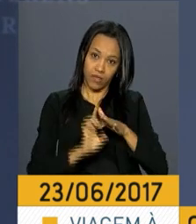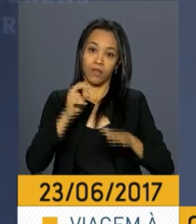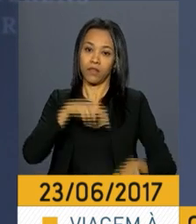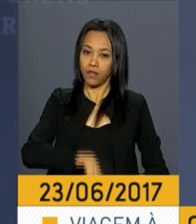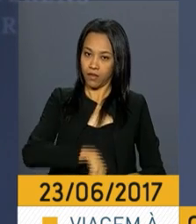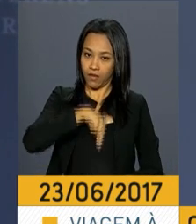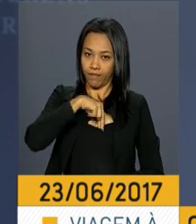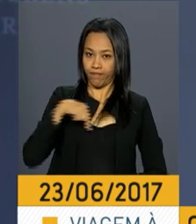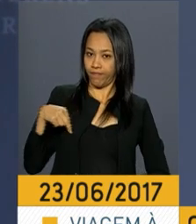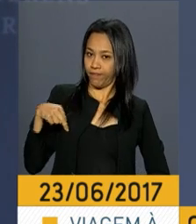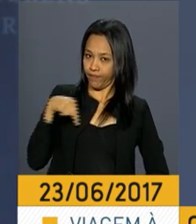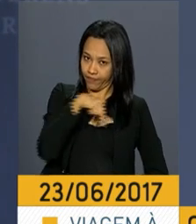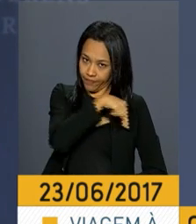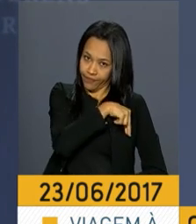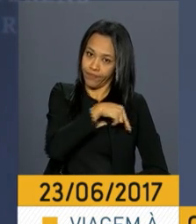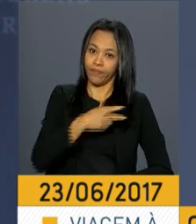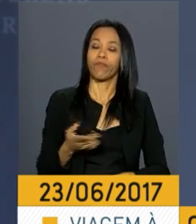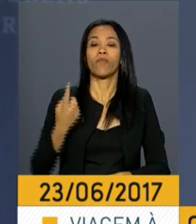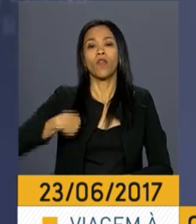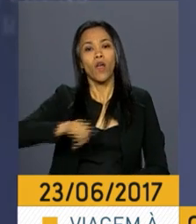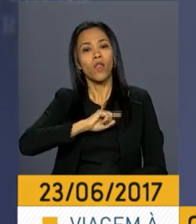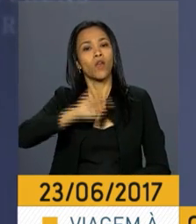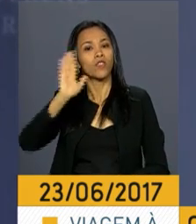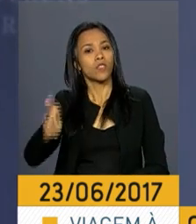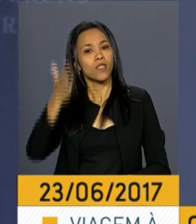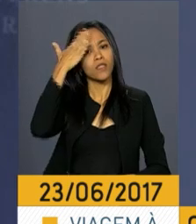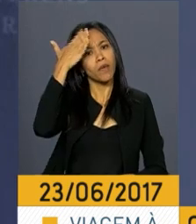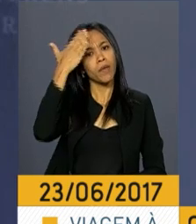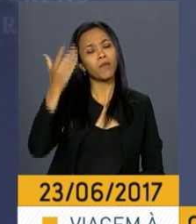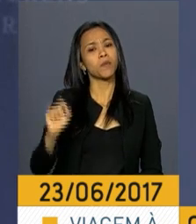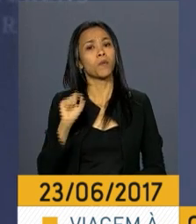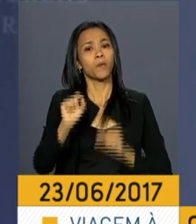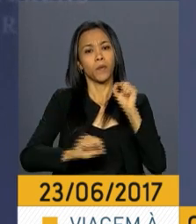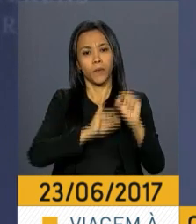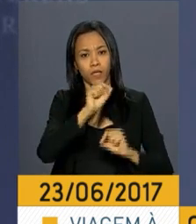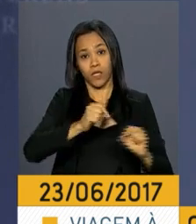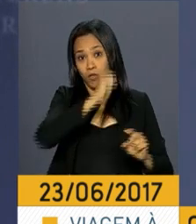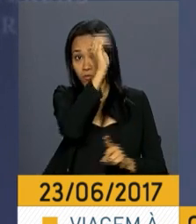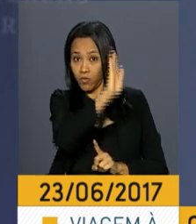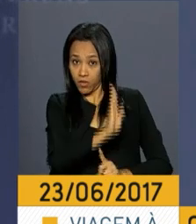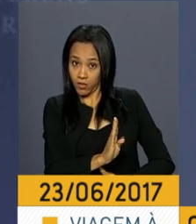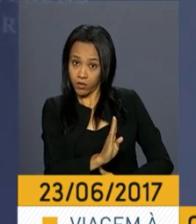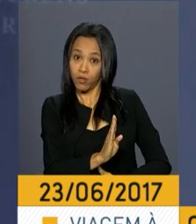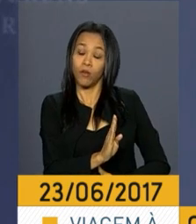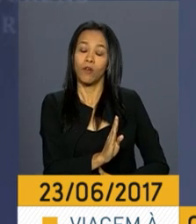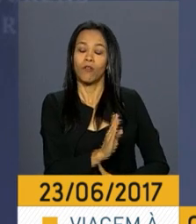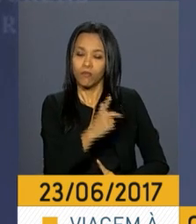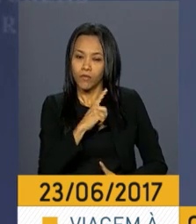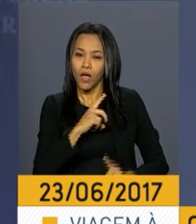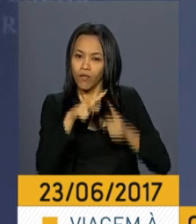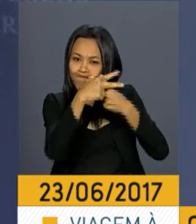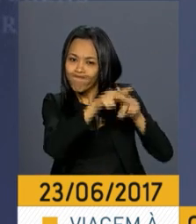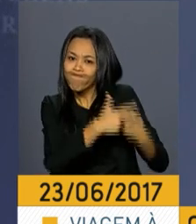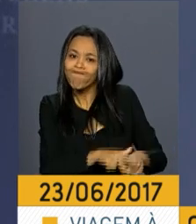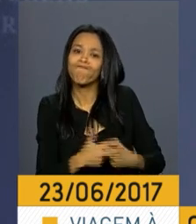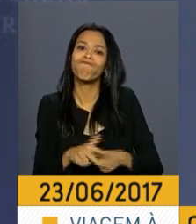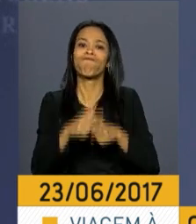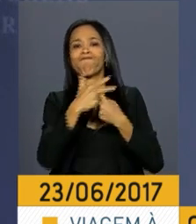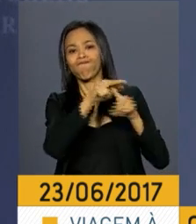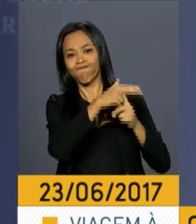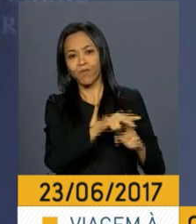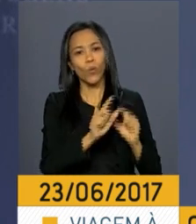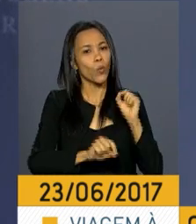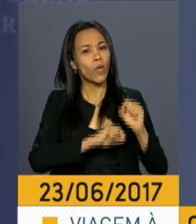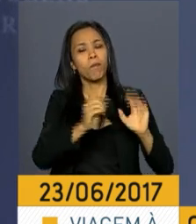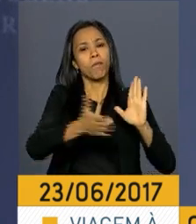noruegueses. E nós todos sabemos, senhora ministra, que o Brasil atravessa um momento de modernização. Nós levamos